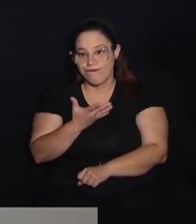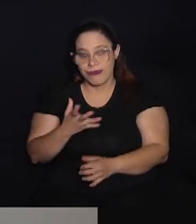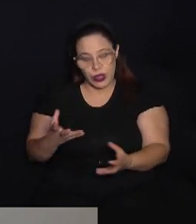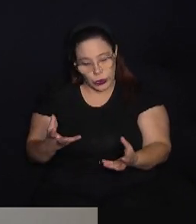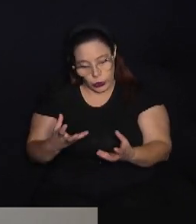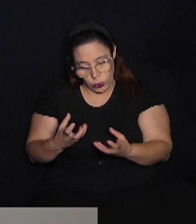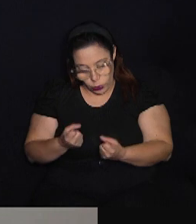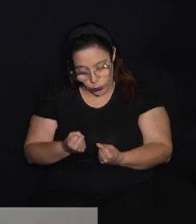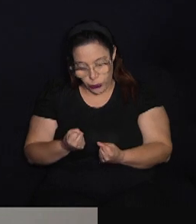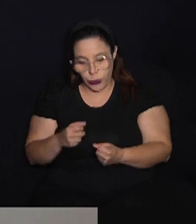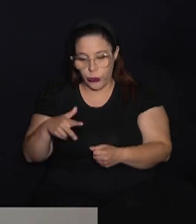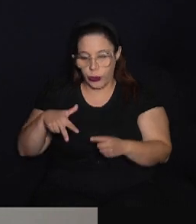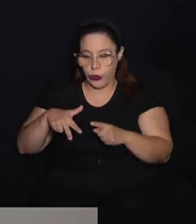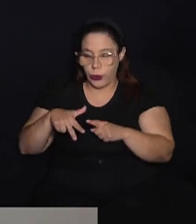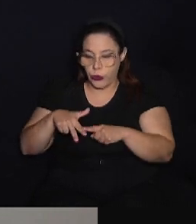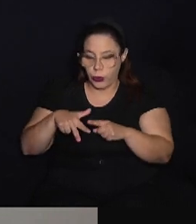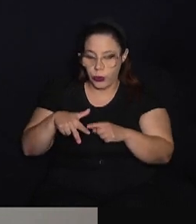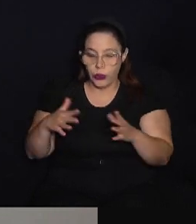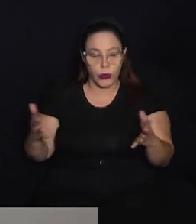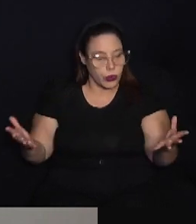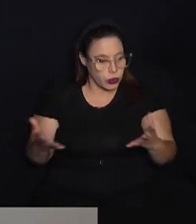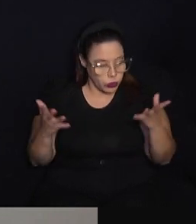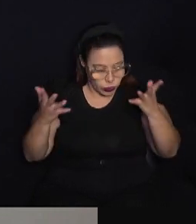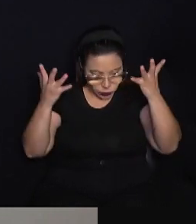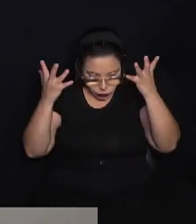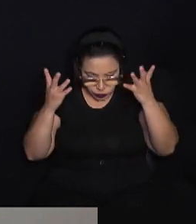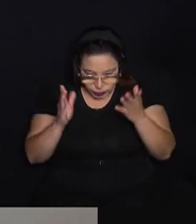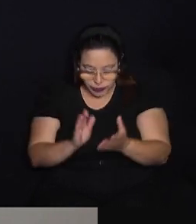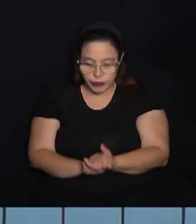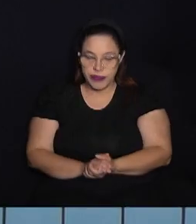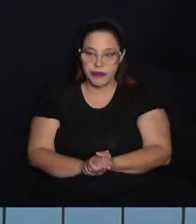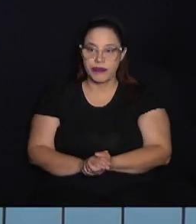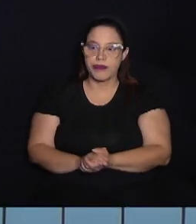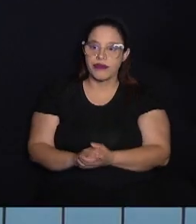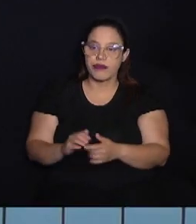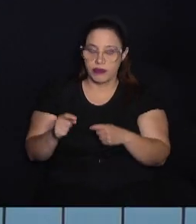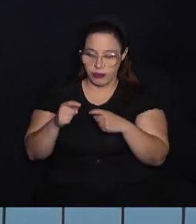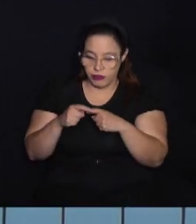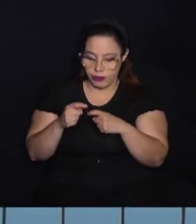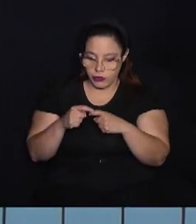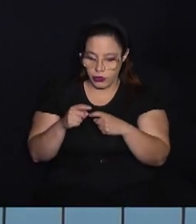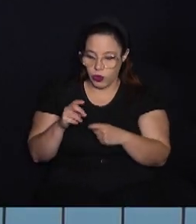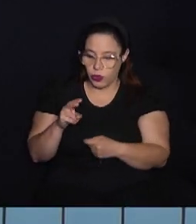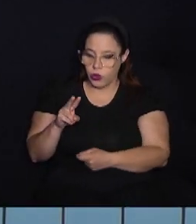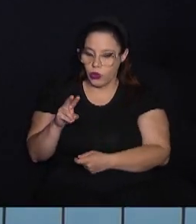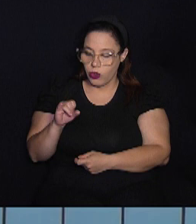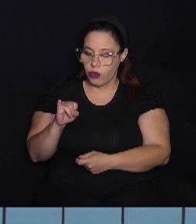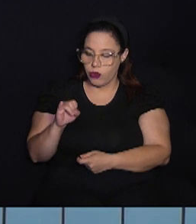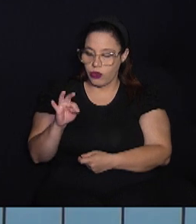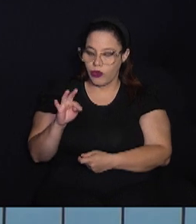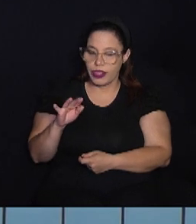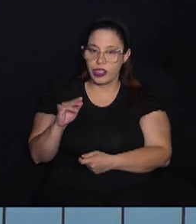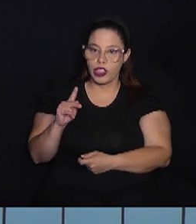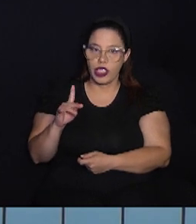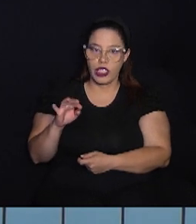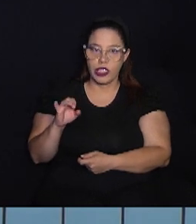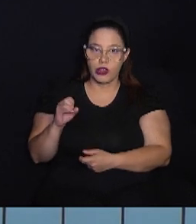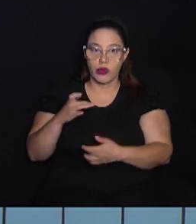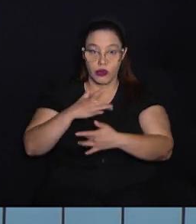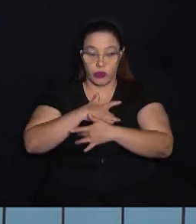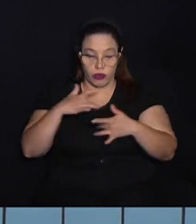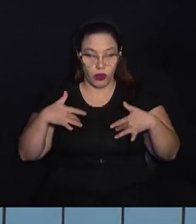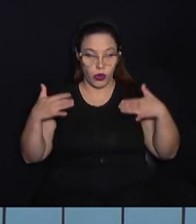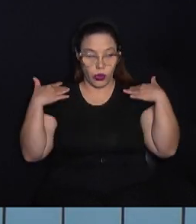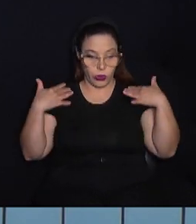bem o paciente e estimular que ele melhore de todas as formas. E doutora, o vitiligo ele não traz prejuízo para a saúde física